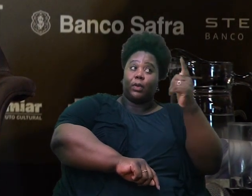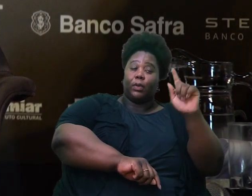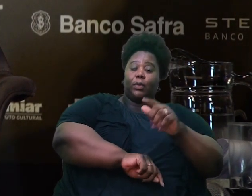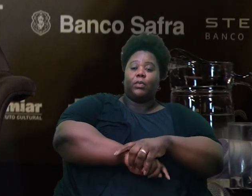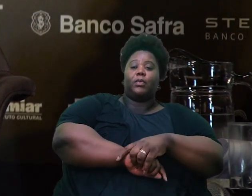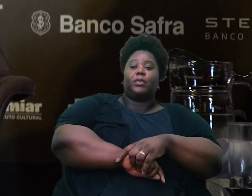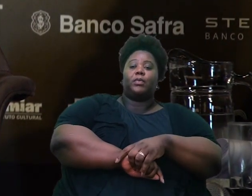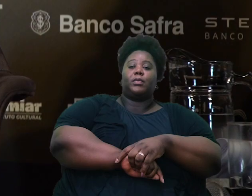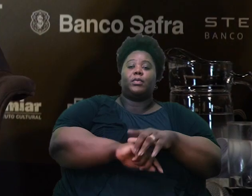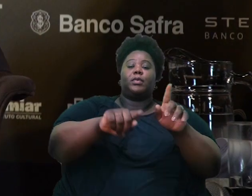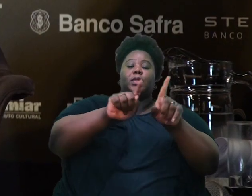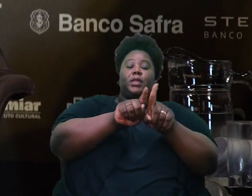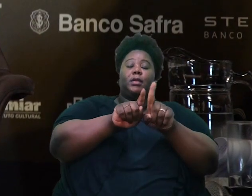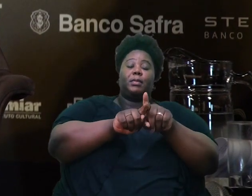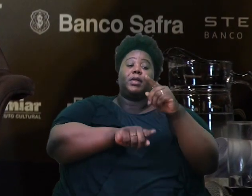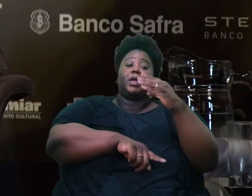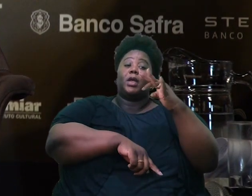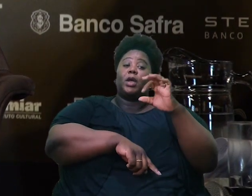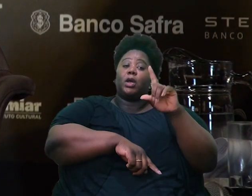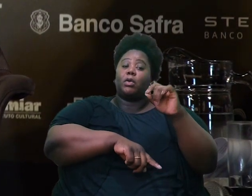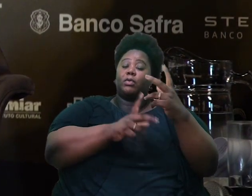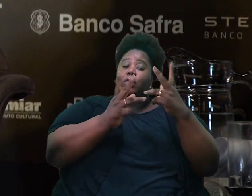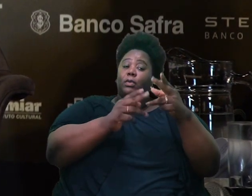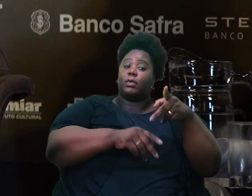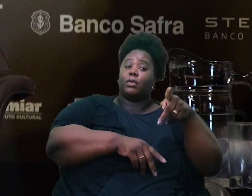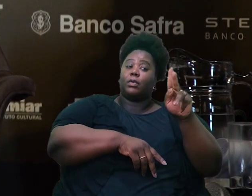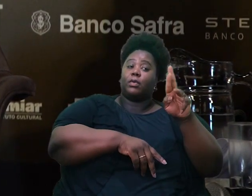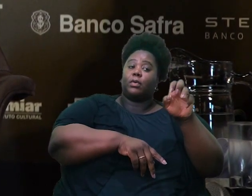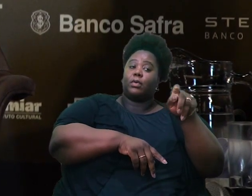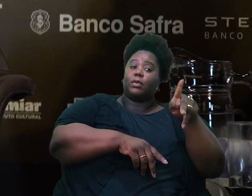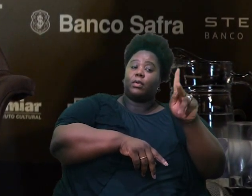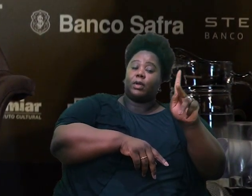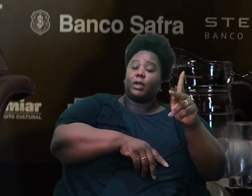como a própria Conceição, como o próprio Krenak, nós estamos aí,